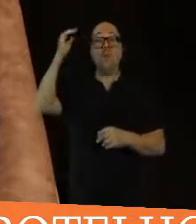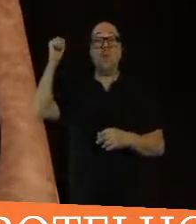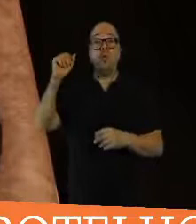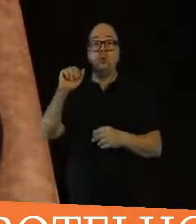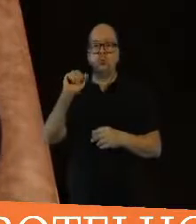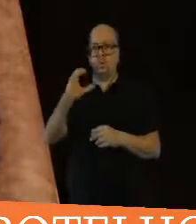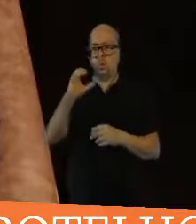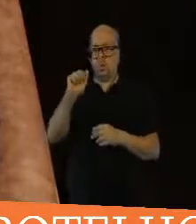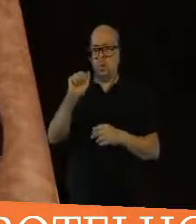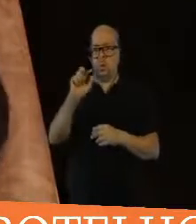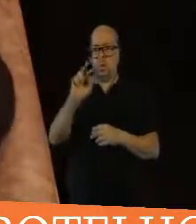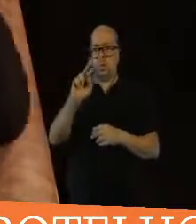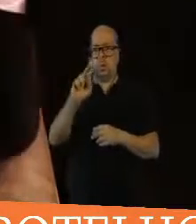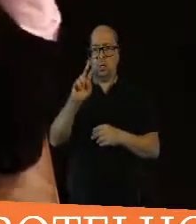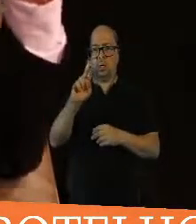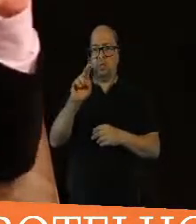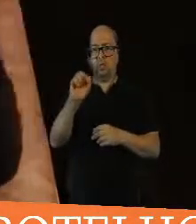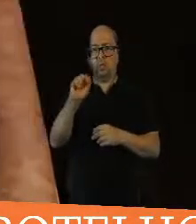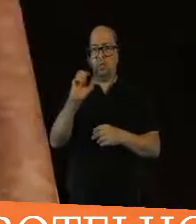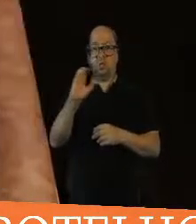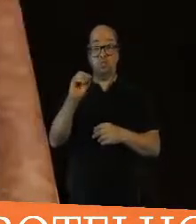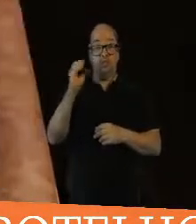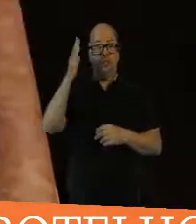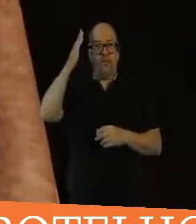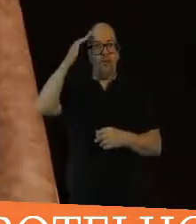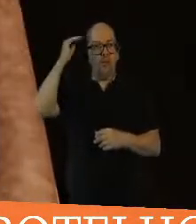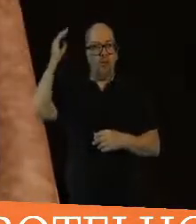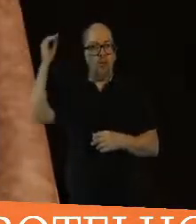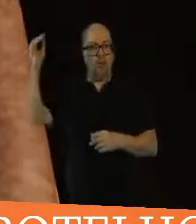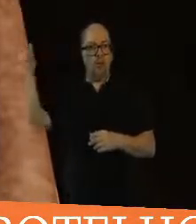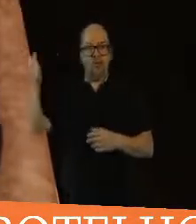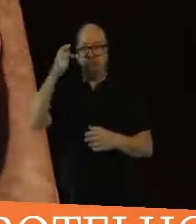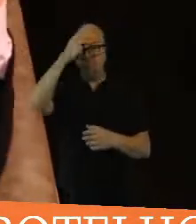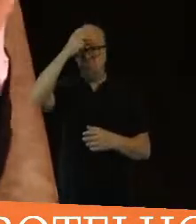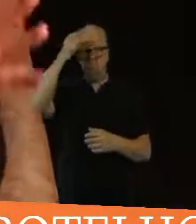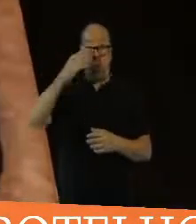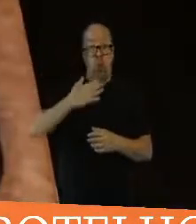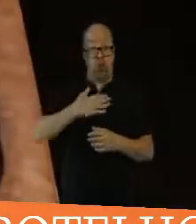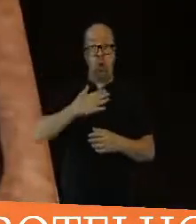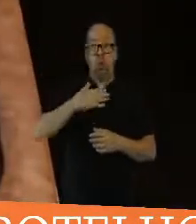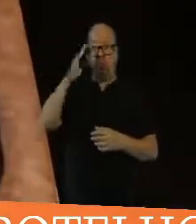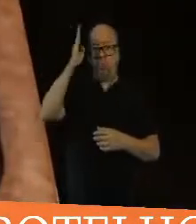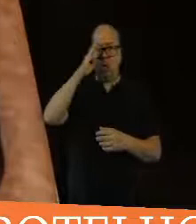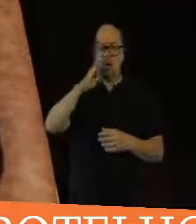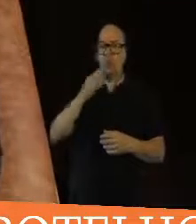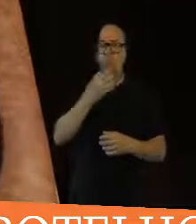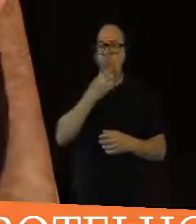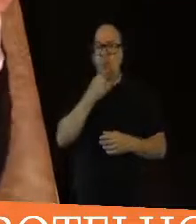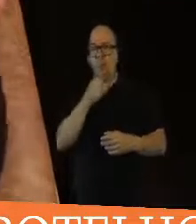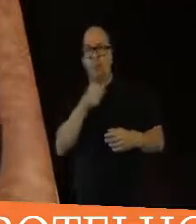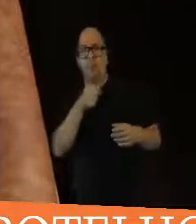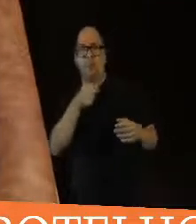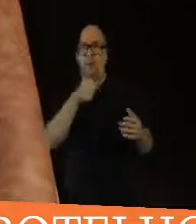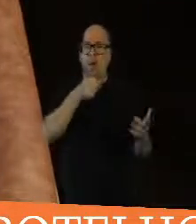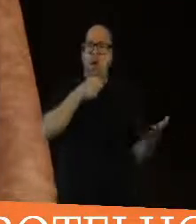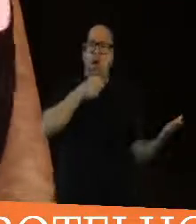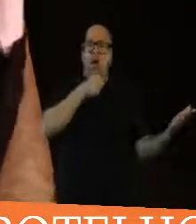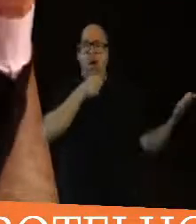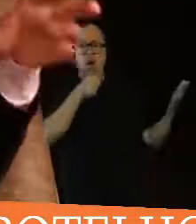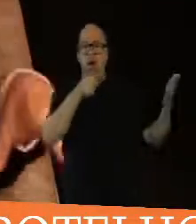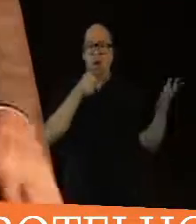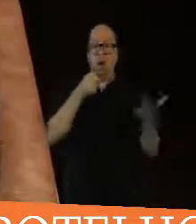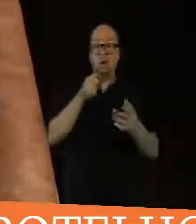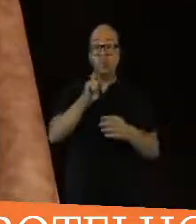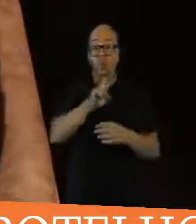que era uma espécie de standard, assim, né? Um grande... Referência. Isso, né? Uma grande referência para os cantores. Haviam outros, é claro, mas esse era um